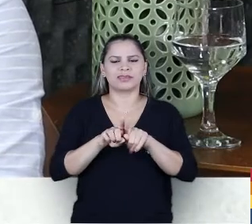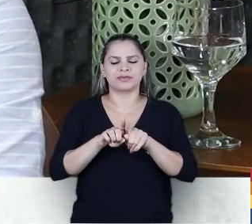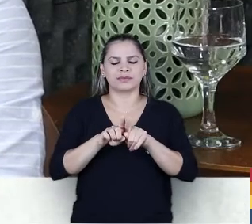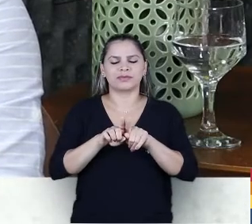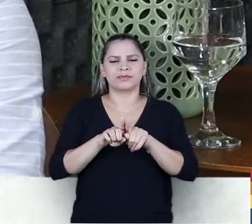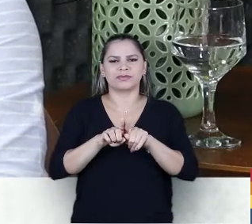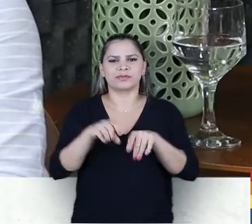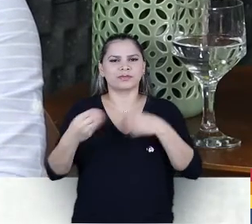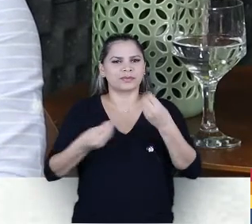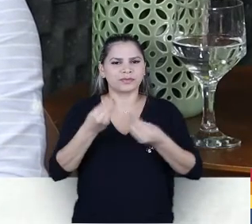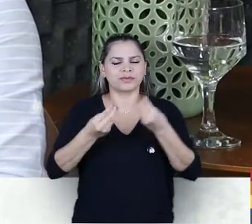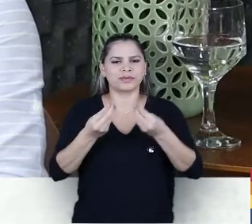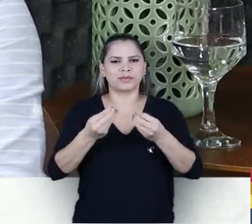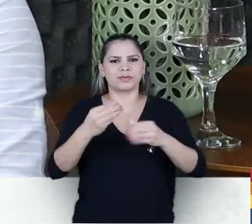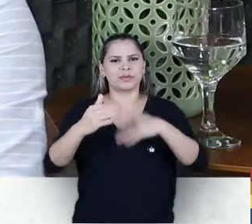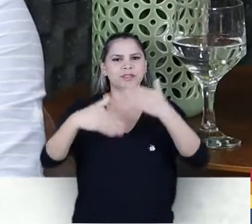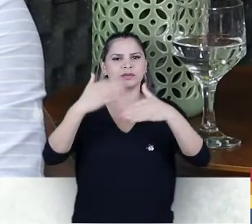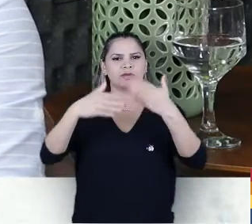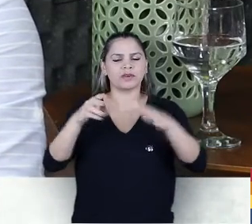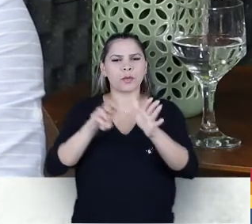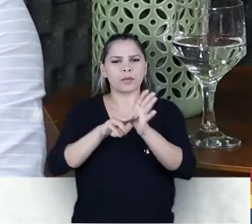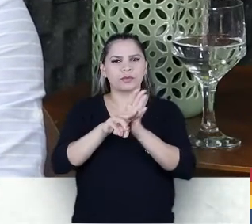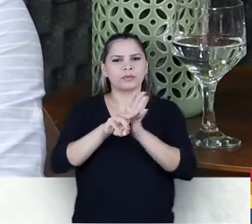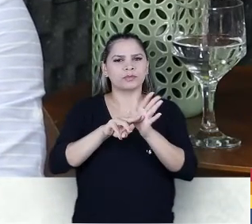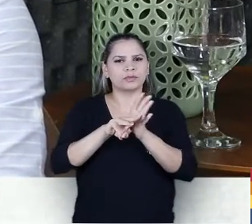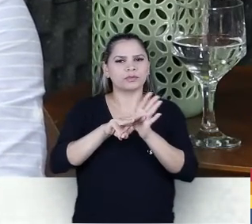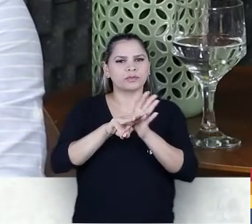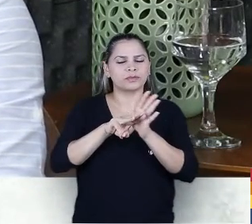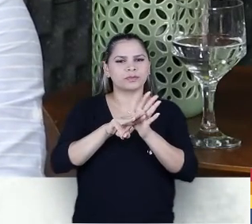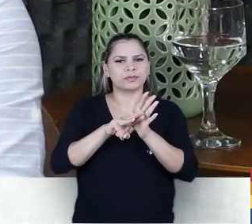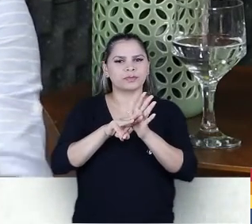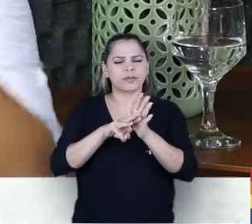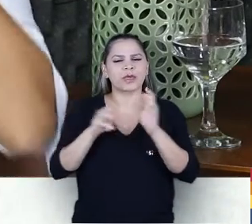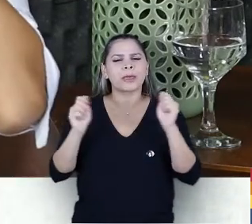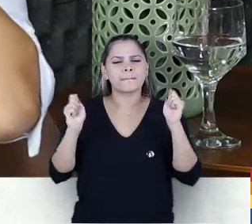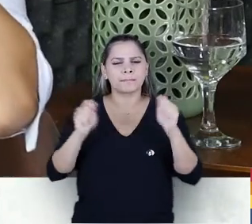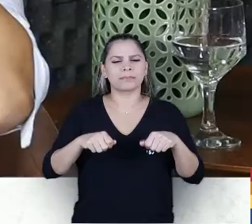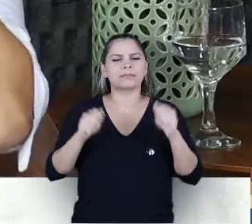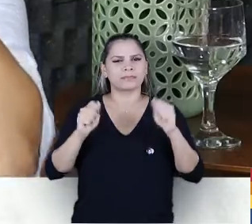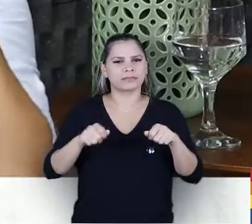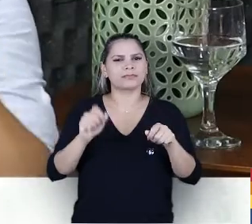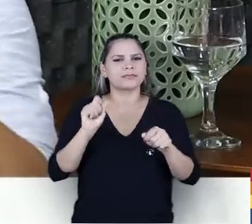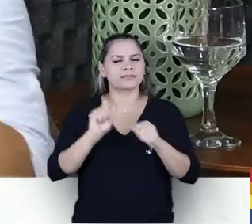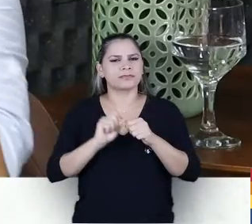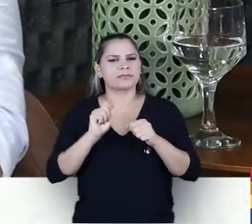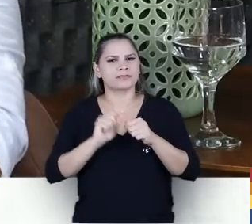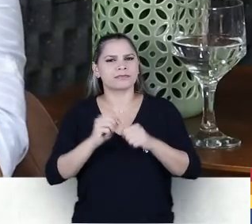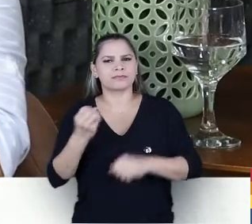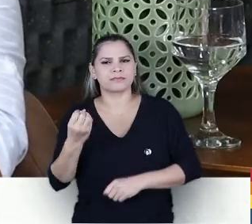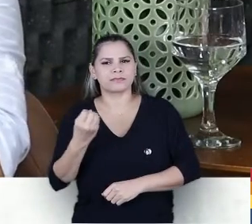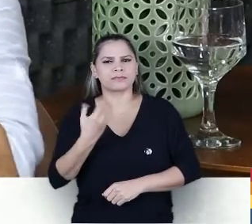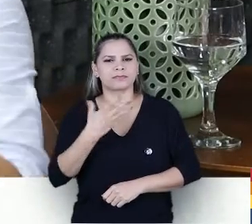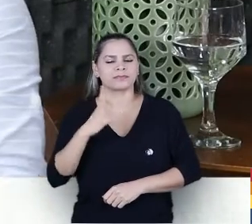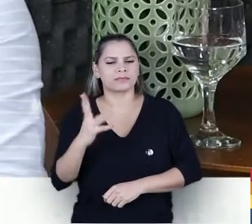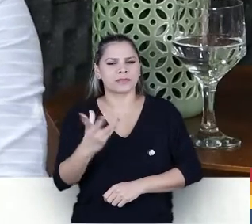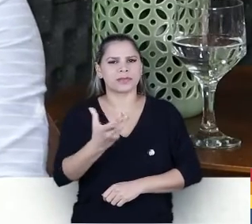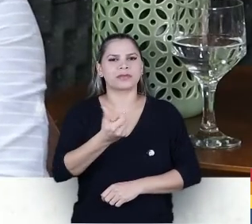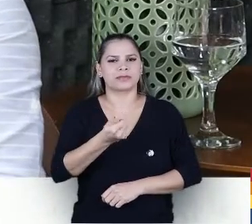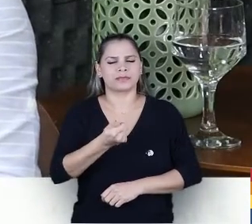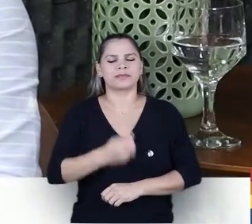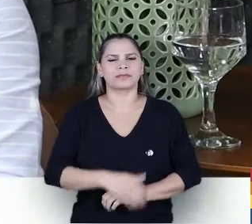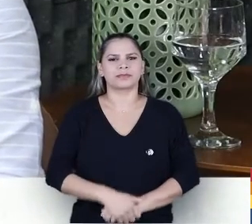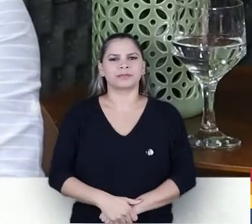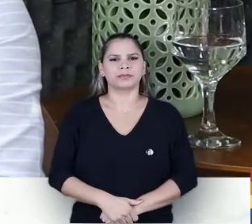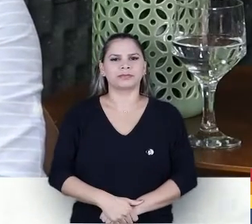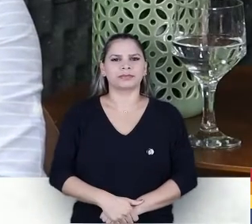desenvolvimento. E as disciplinas eletivas, os itinerários formativos